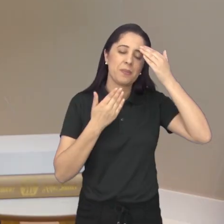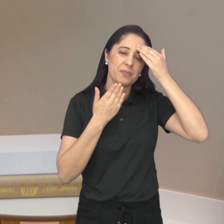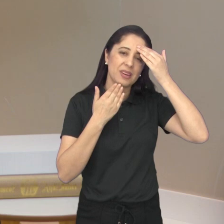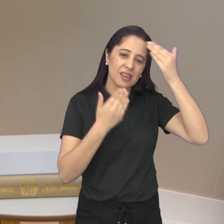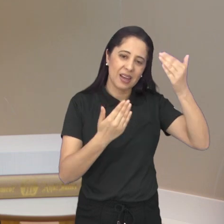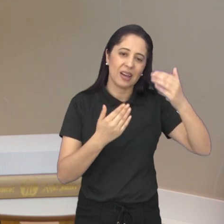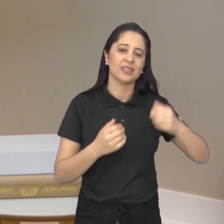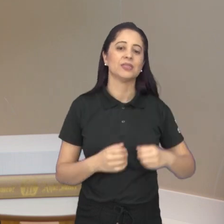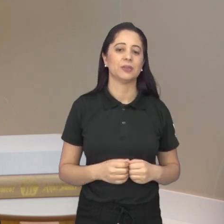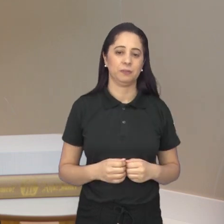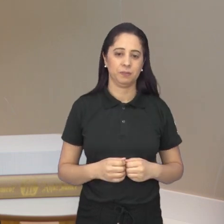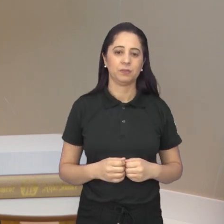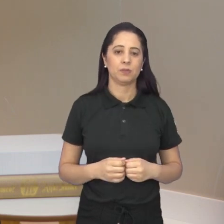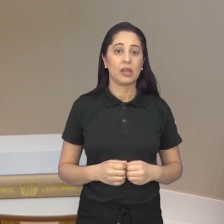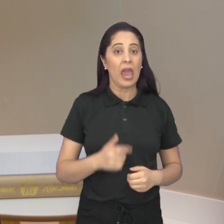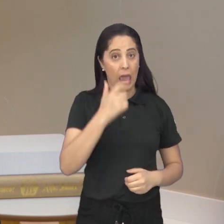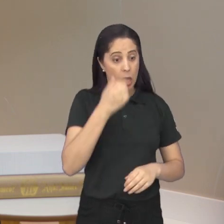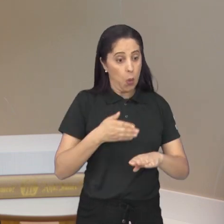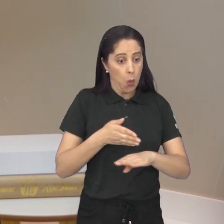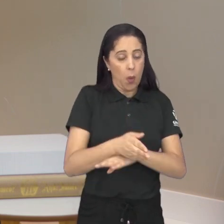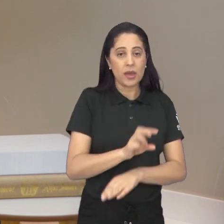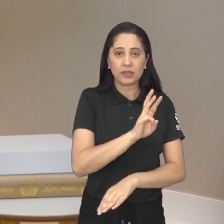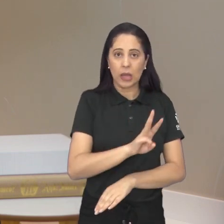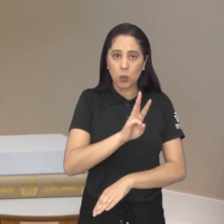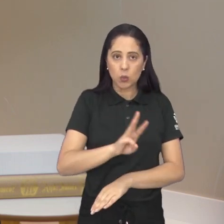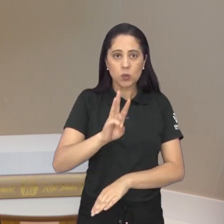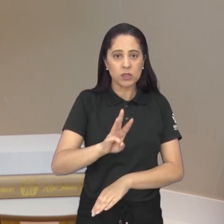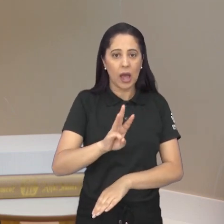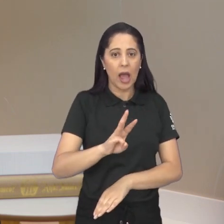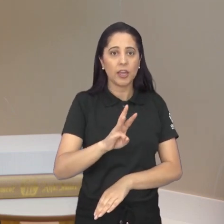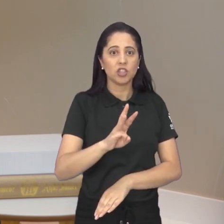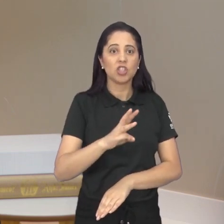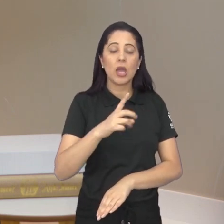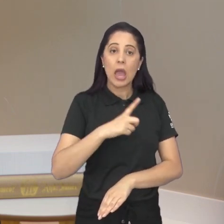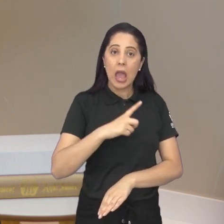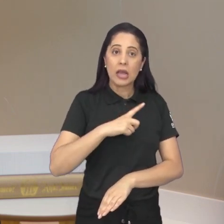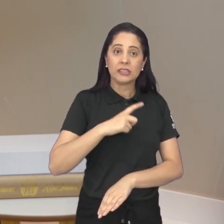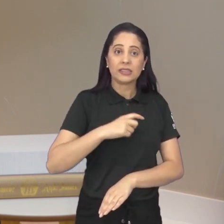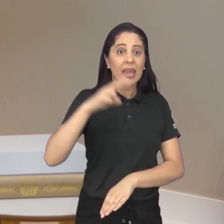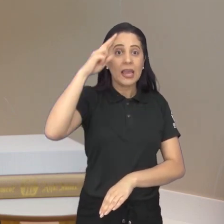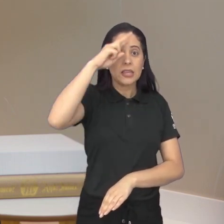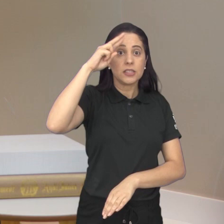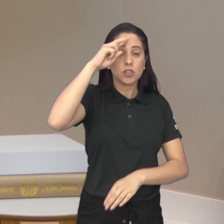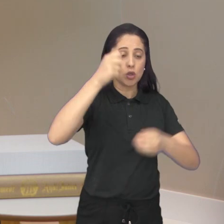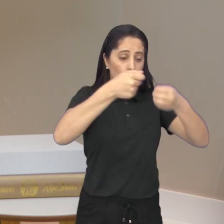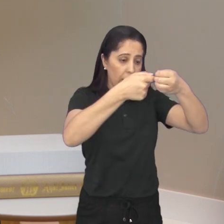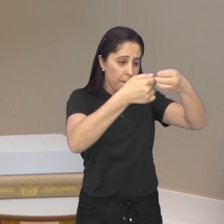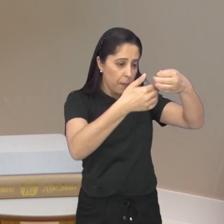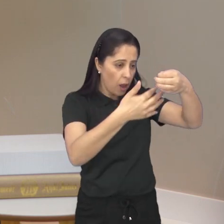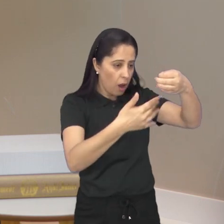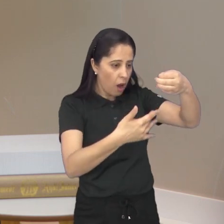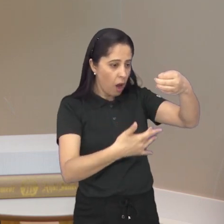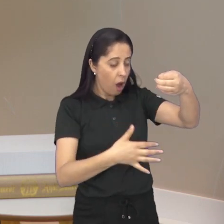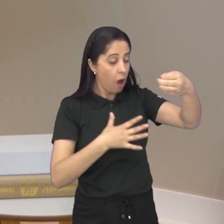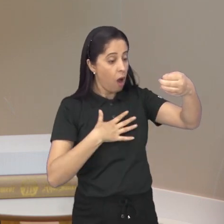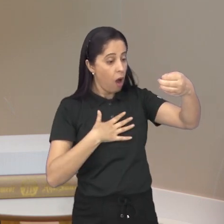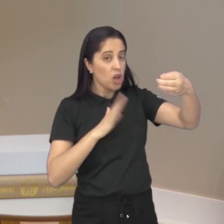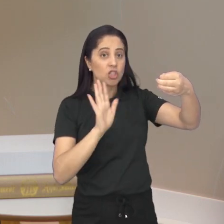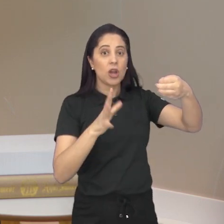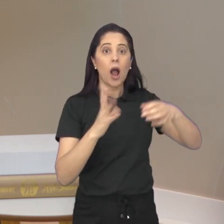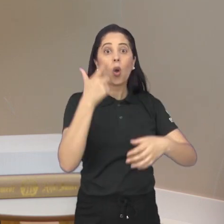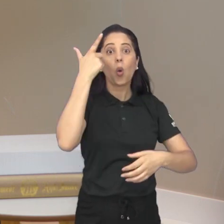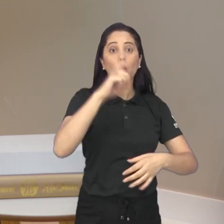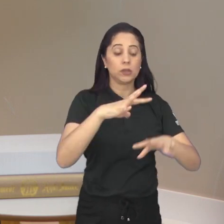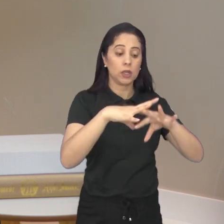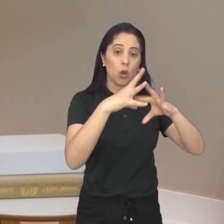Ótimo, muito obrigada. E vale lembrar também, eu entrei no site que tem depoimentos de pacientes que passaram pelos tratamentos, que estão curados